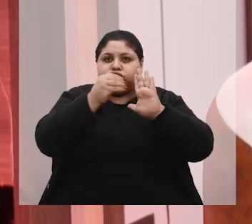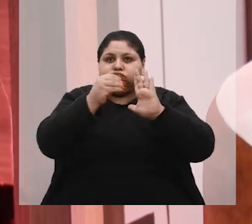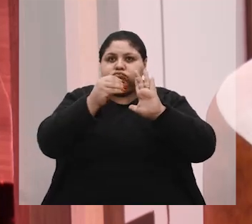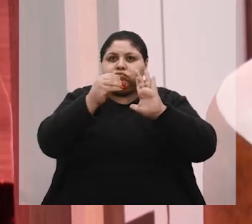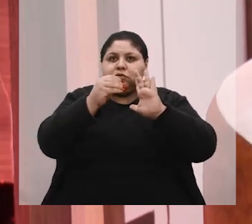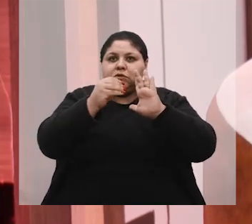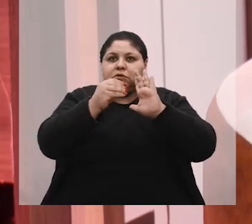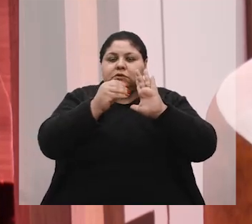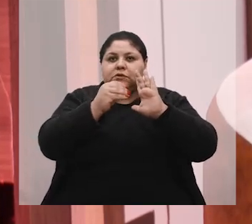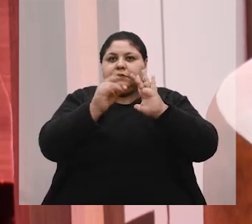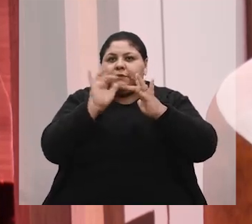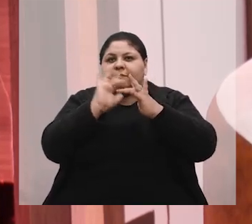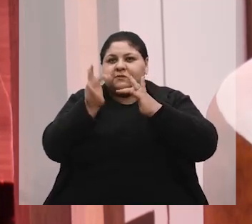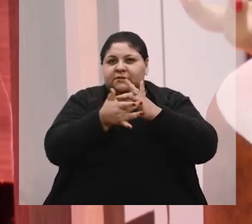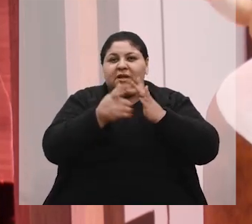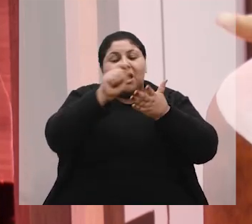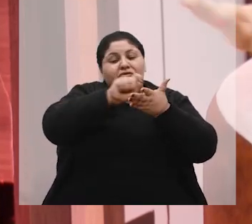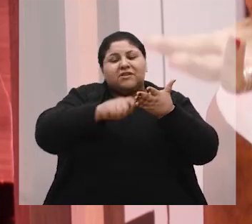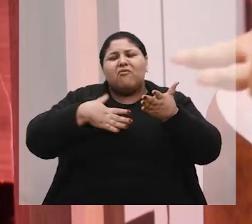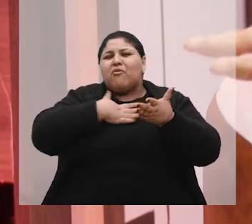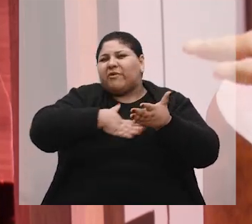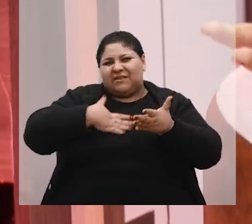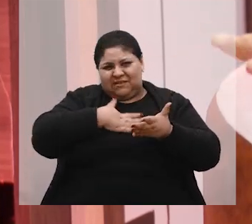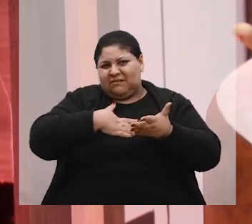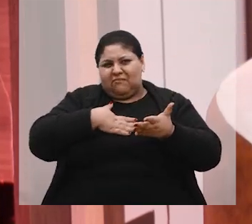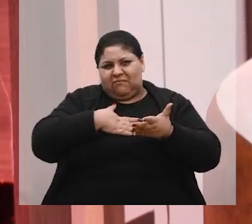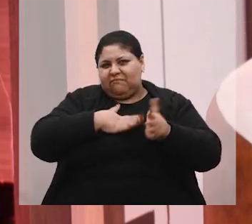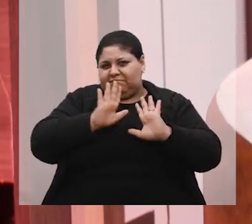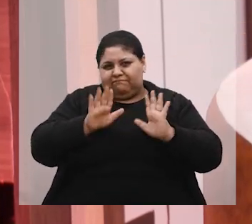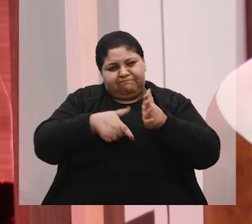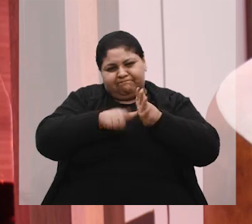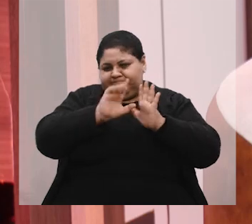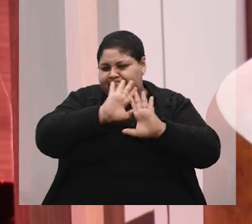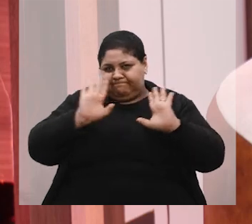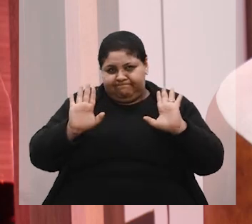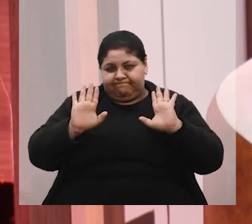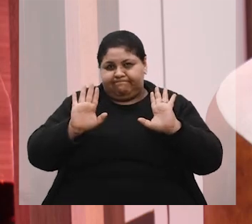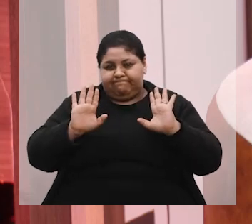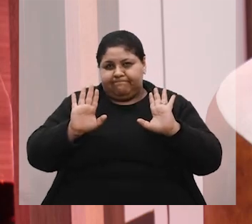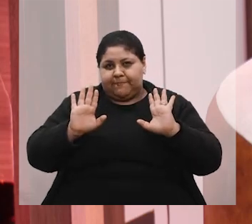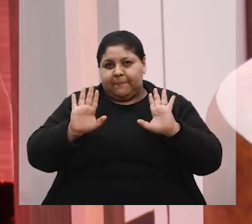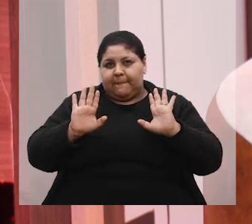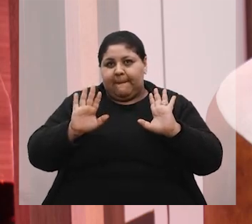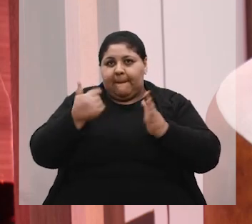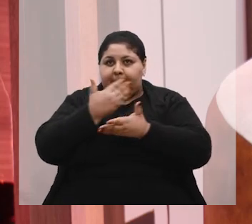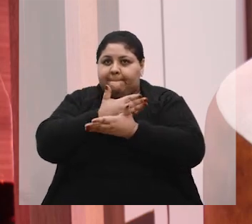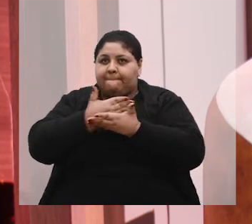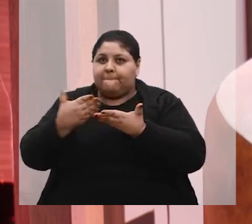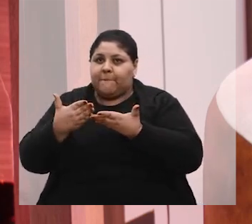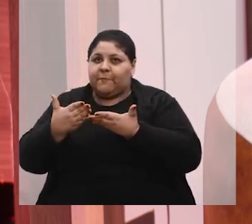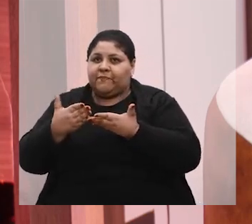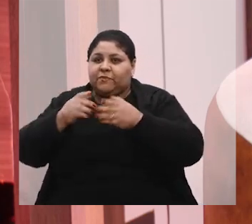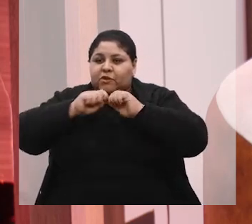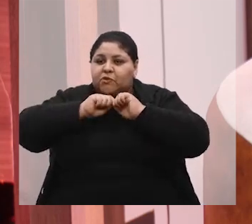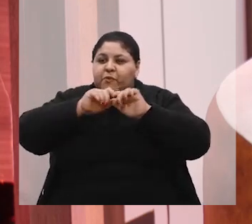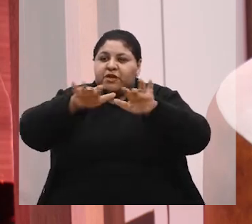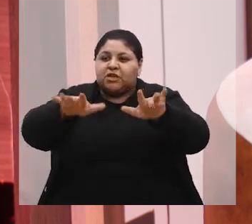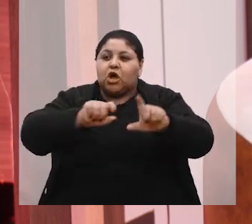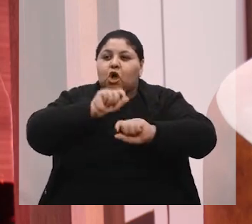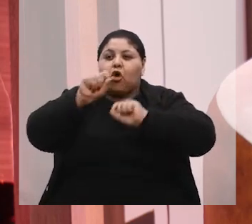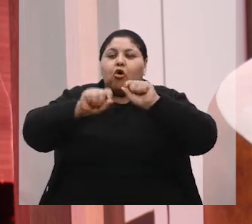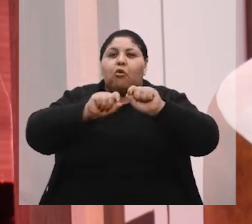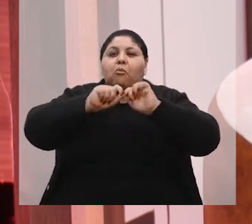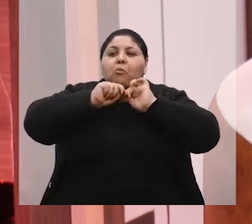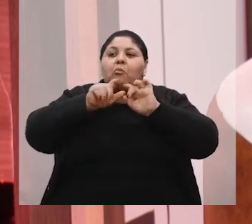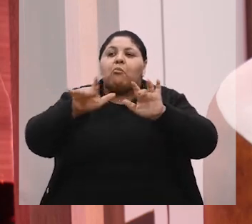sociais, porque eu escrevo por prazer, antes de mais nada, né? Então, eu parto desse princípio de partilhar e ver